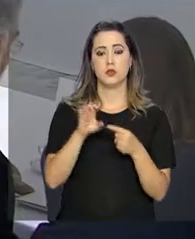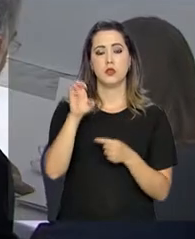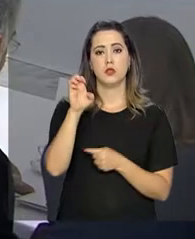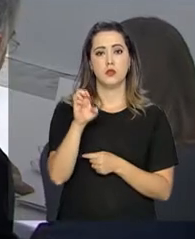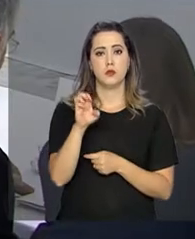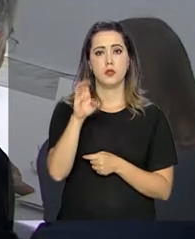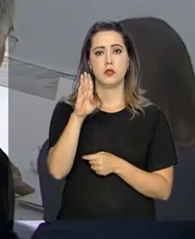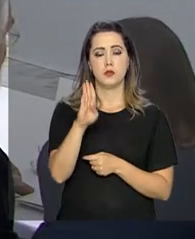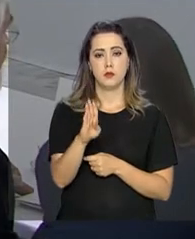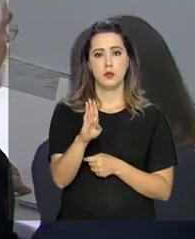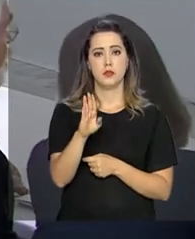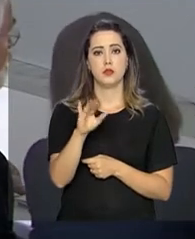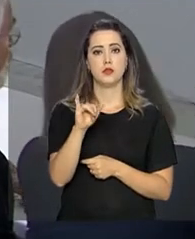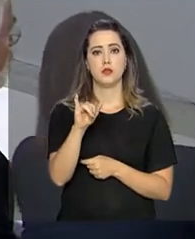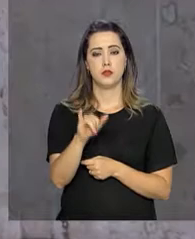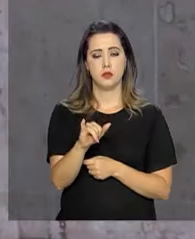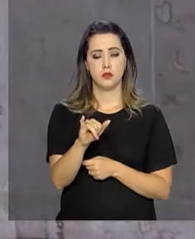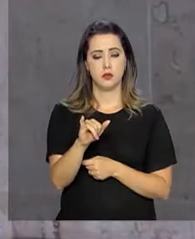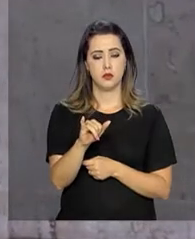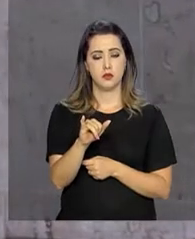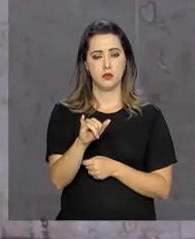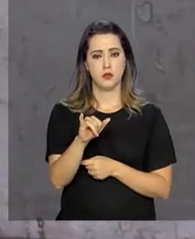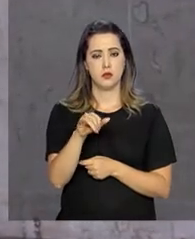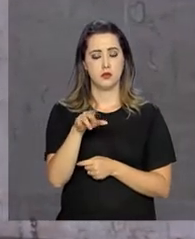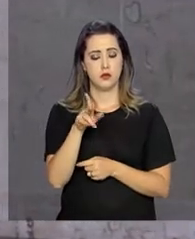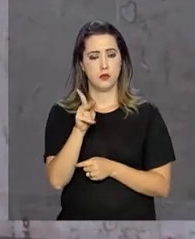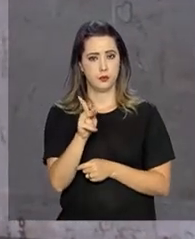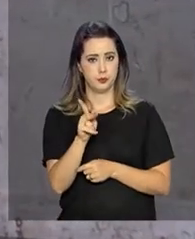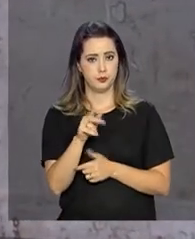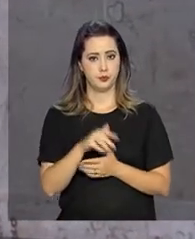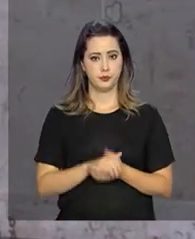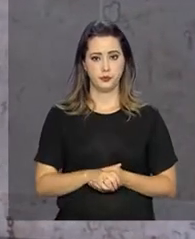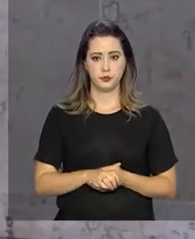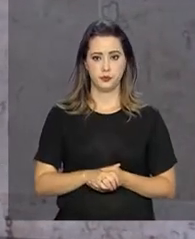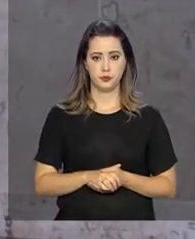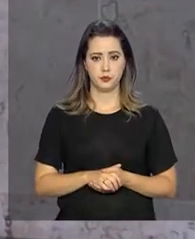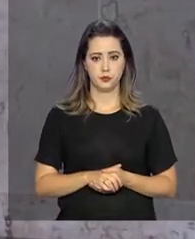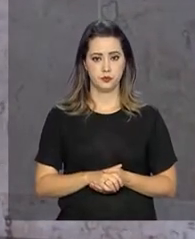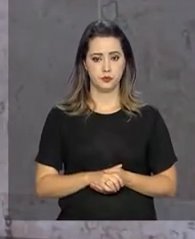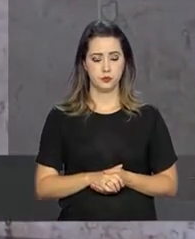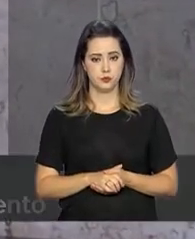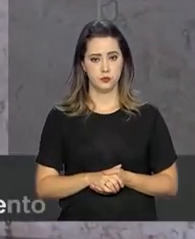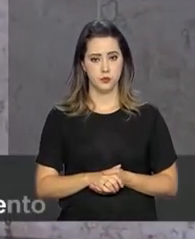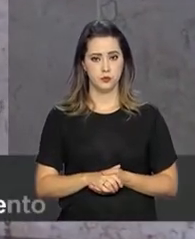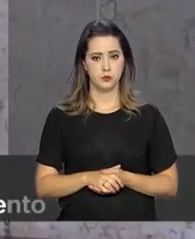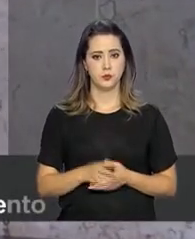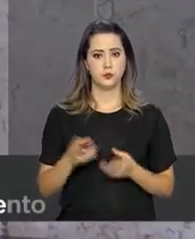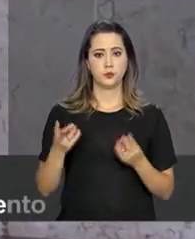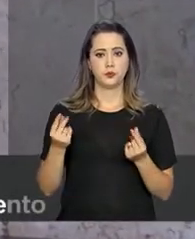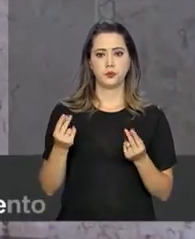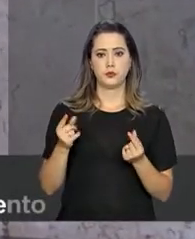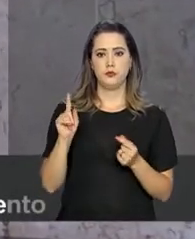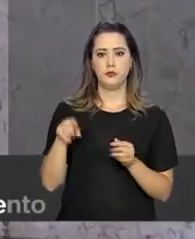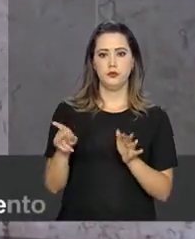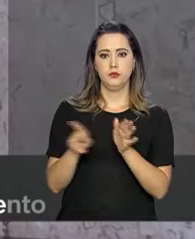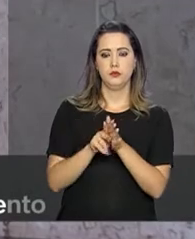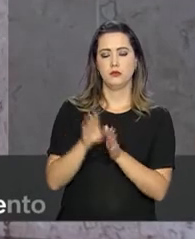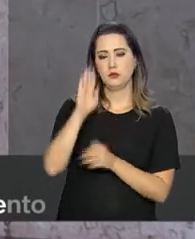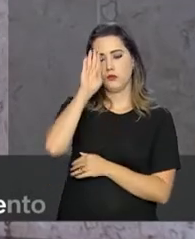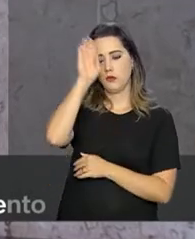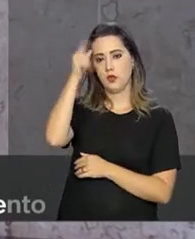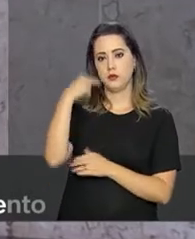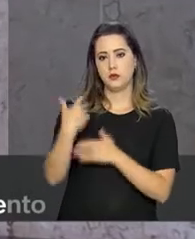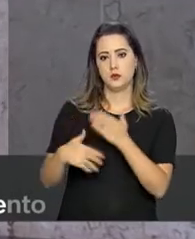de Inovação e Pesquisa, a FINEP. Esses recursos vêm, sobretudo, para alavancar o